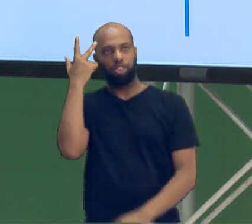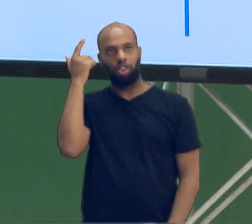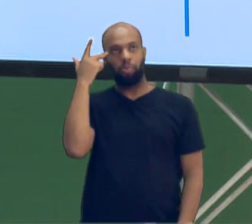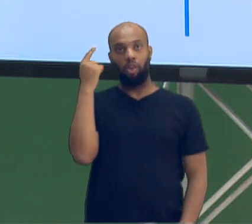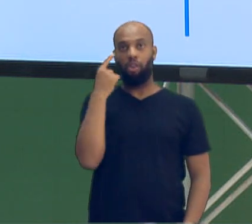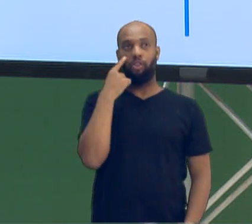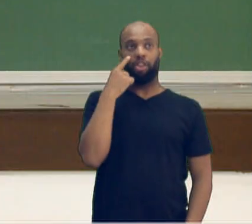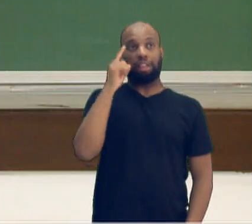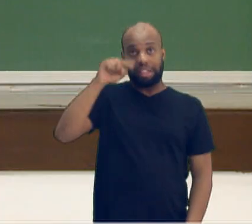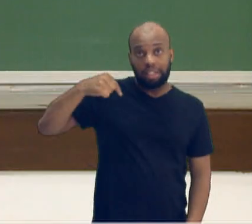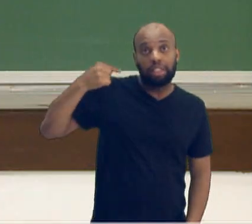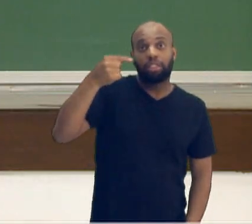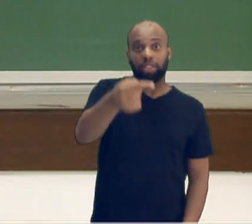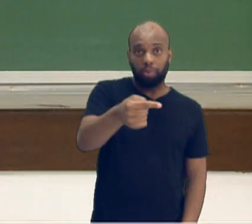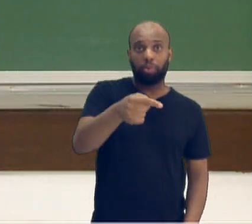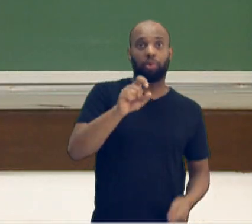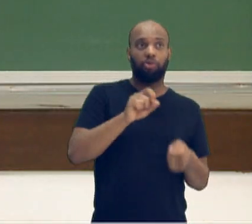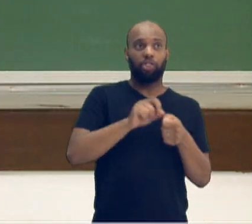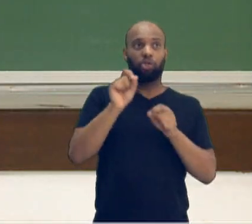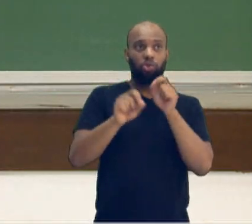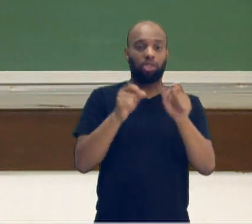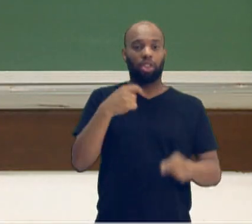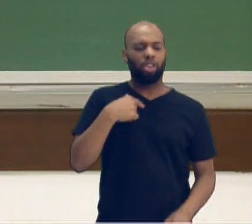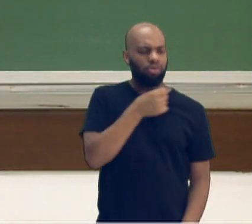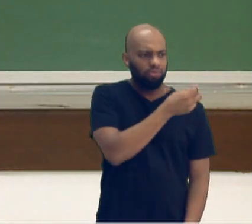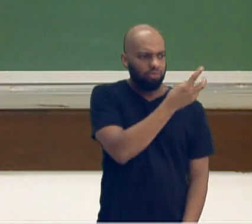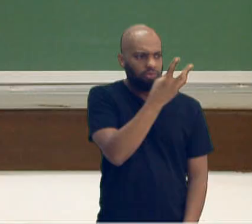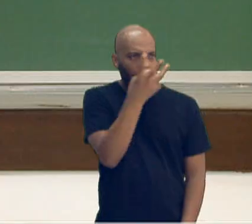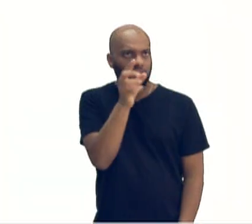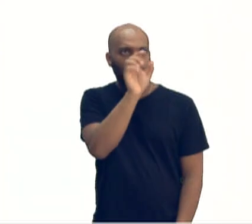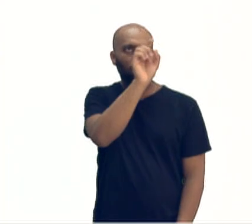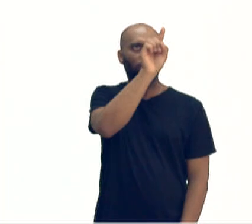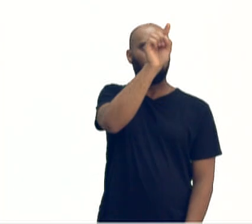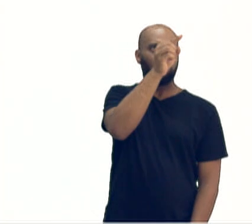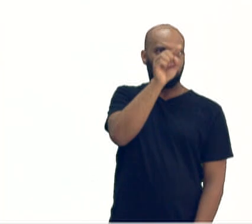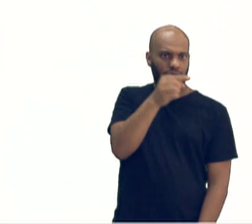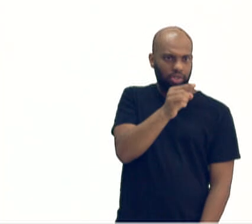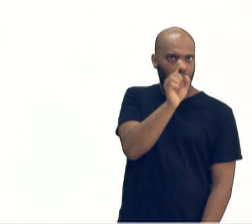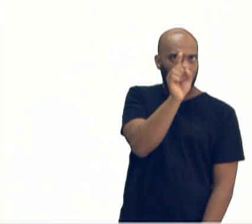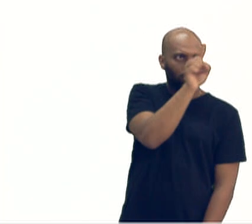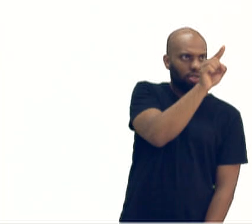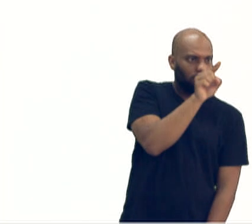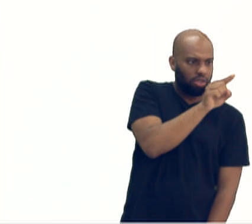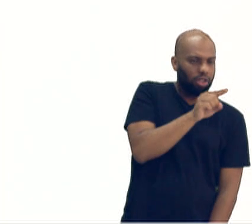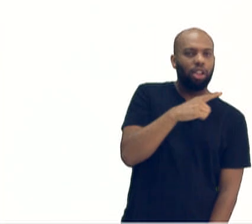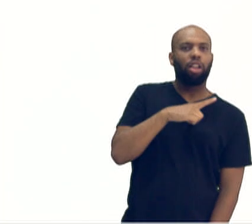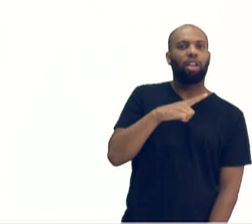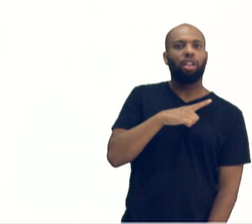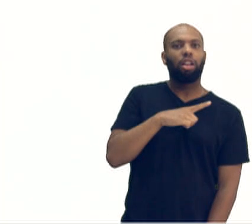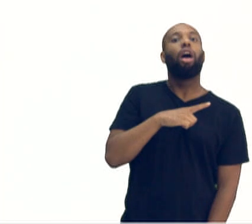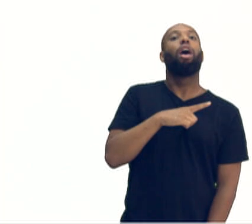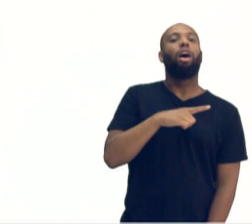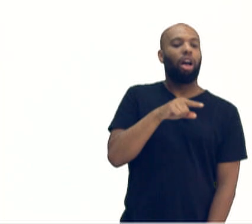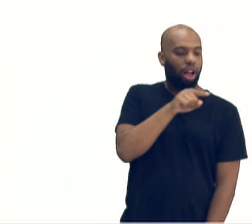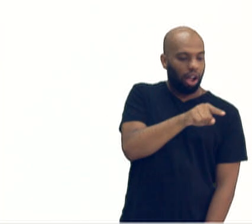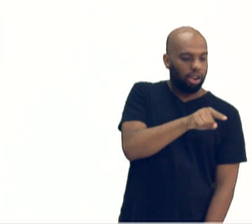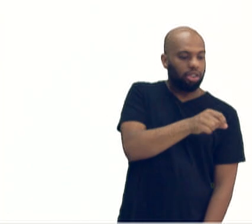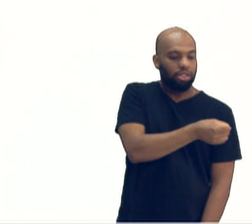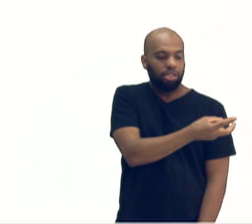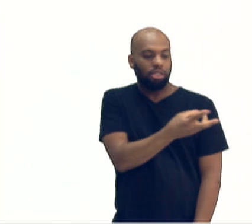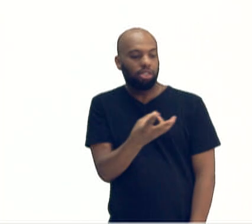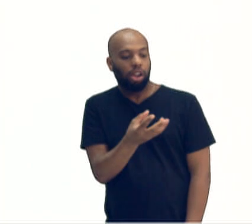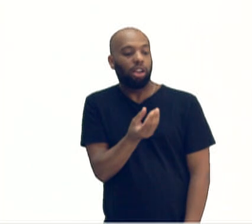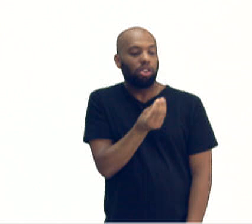normal. Depois eu conto quantos são as casas decimais dos fatores, que vai ser a quantidade do meu